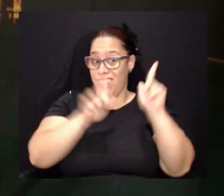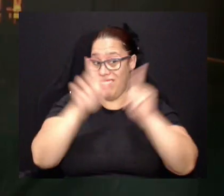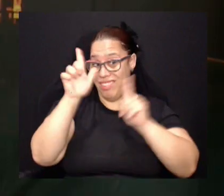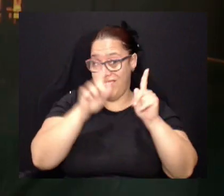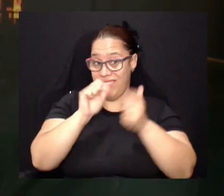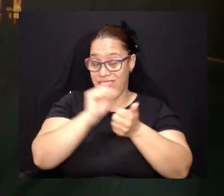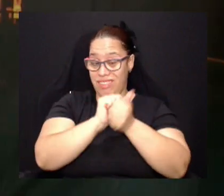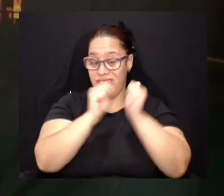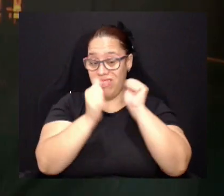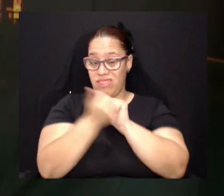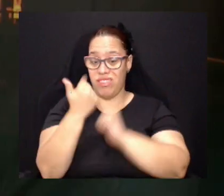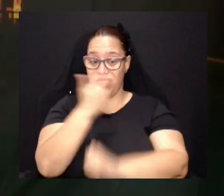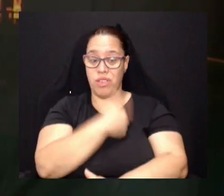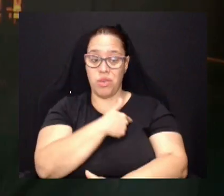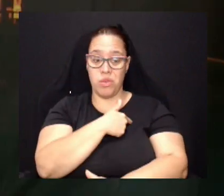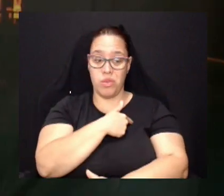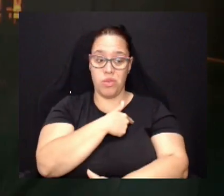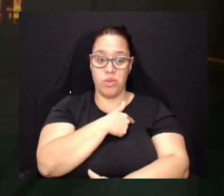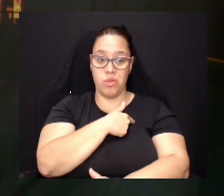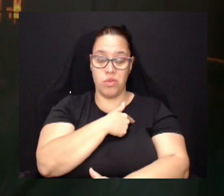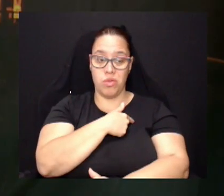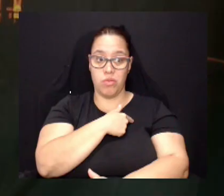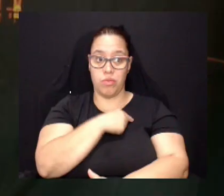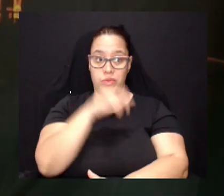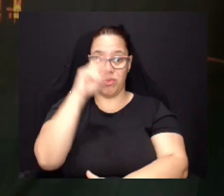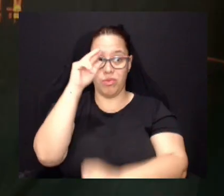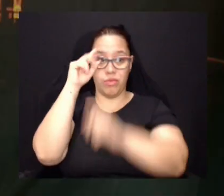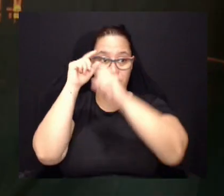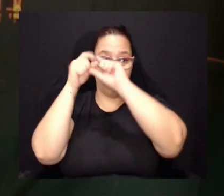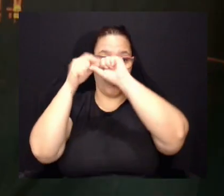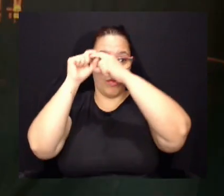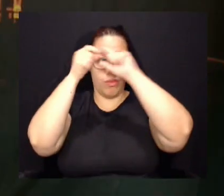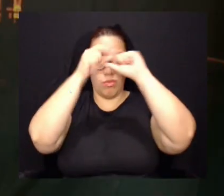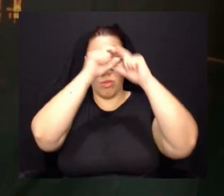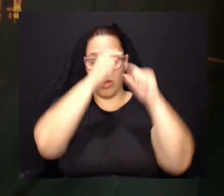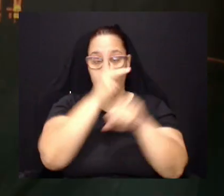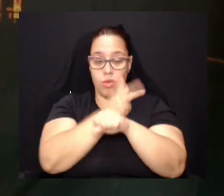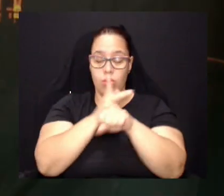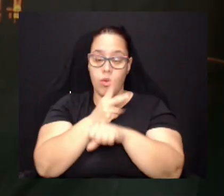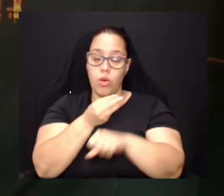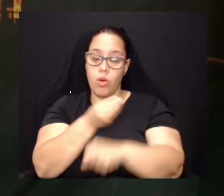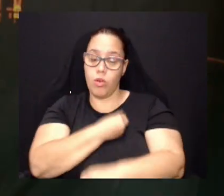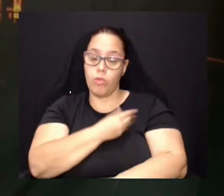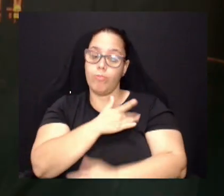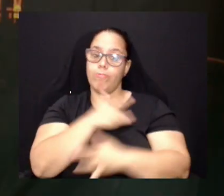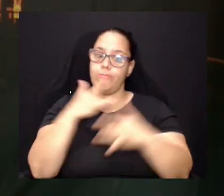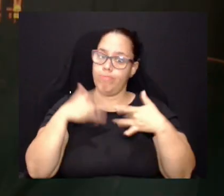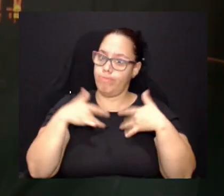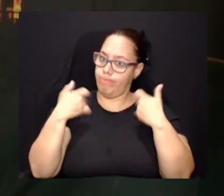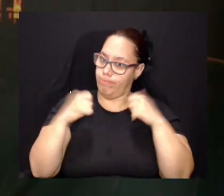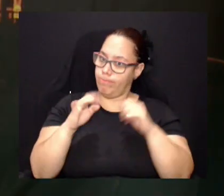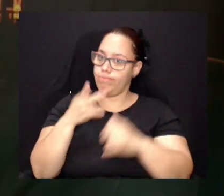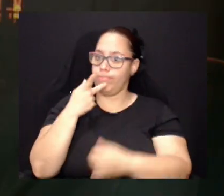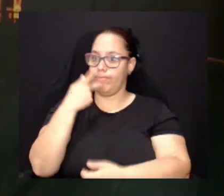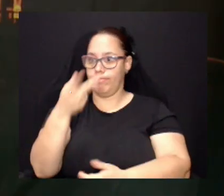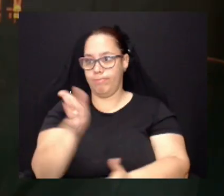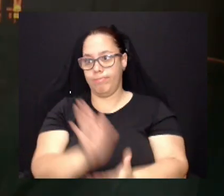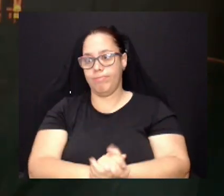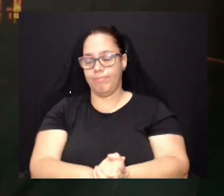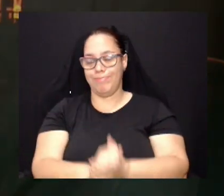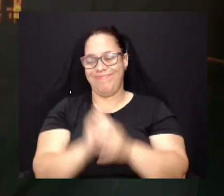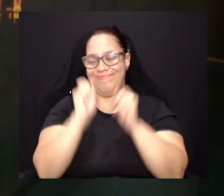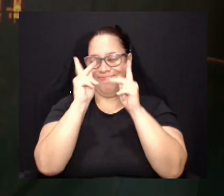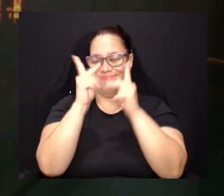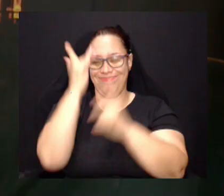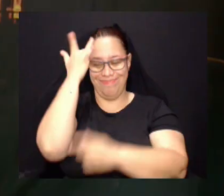nossos transtornos modernos e como a gente faz para buscar uma vida mais saudável, né? A gente precisa falar sobre isso, tá bom? Então amanhã a gente se